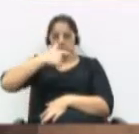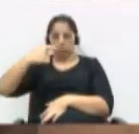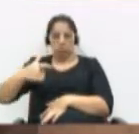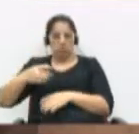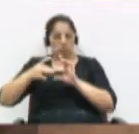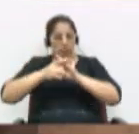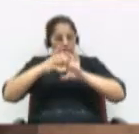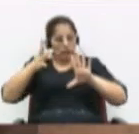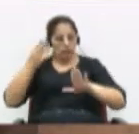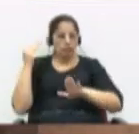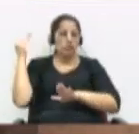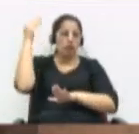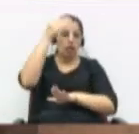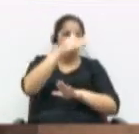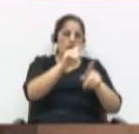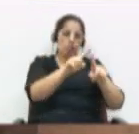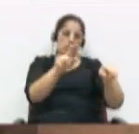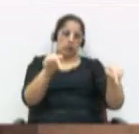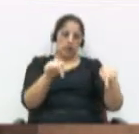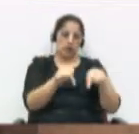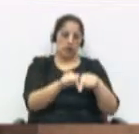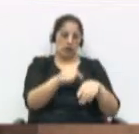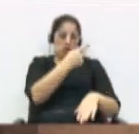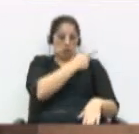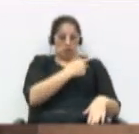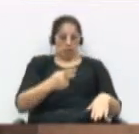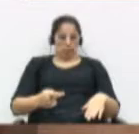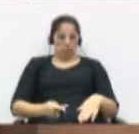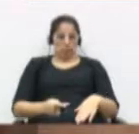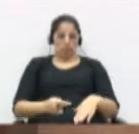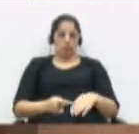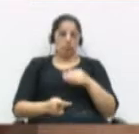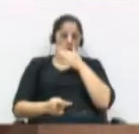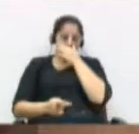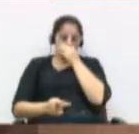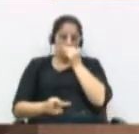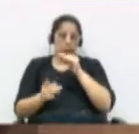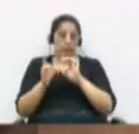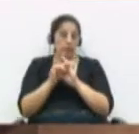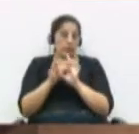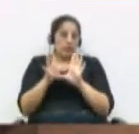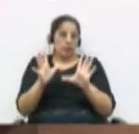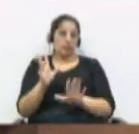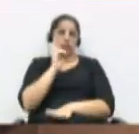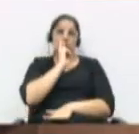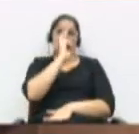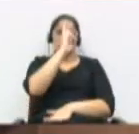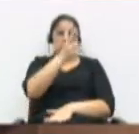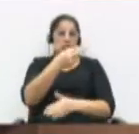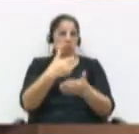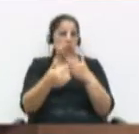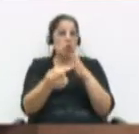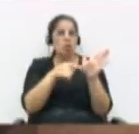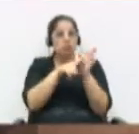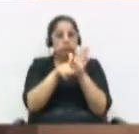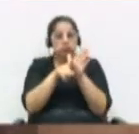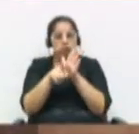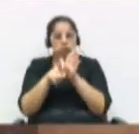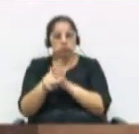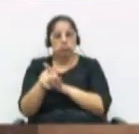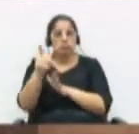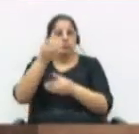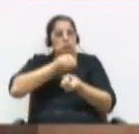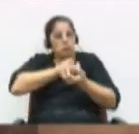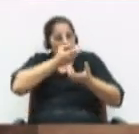pode ir até a minha sala na presidência da Coabitare, que nós temos lá um corpo jurídico para responder a qualquer pergunta, e nós estamos